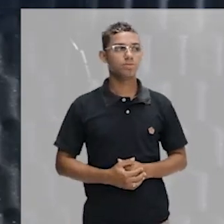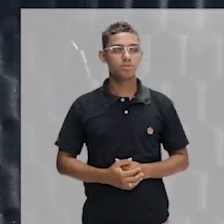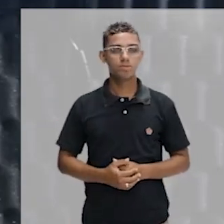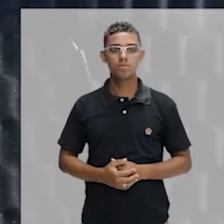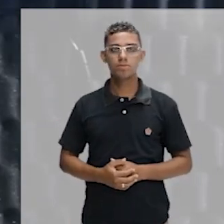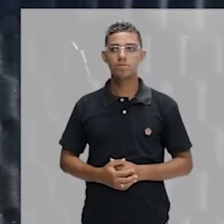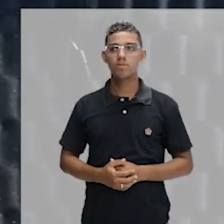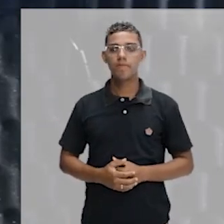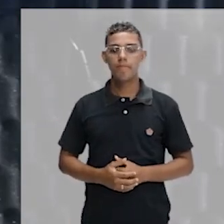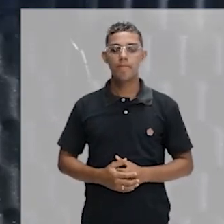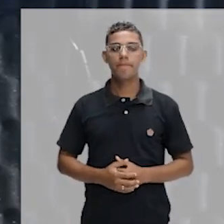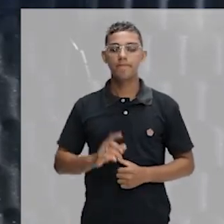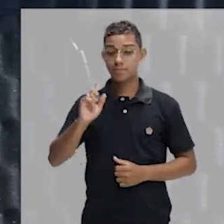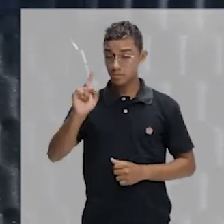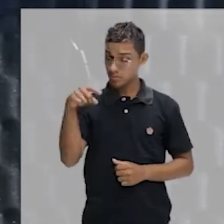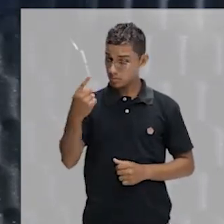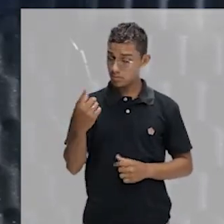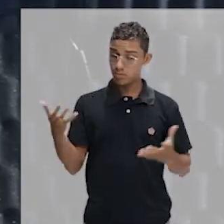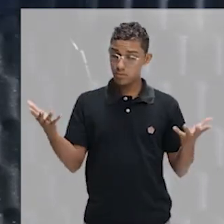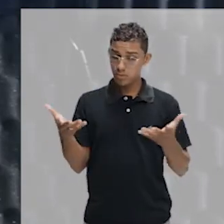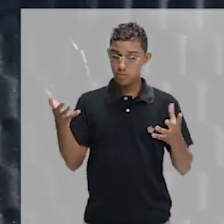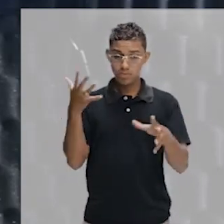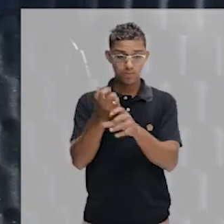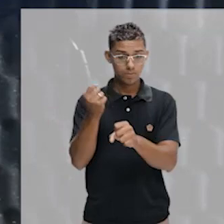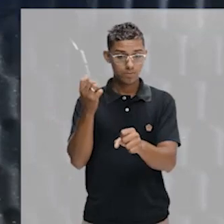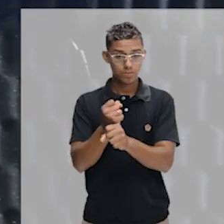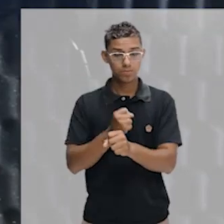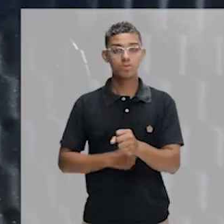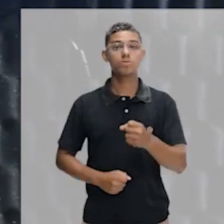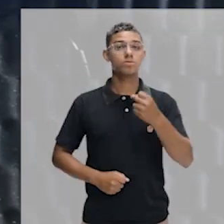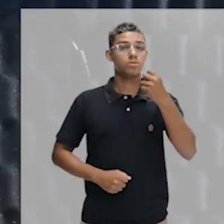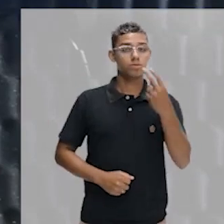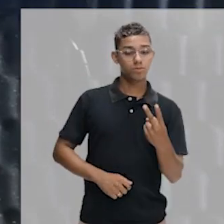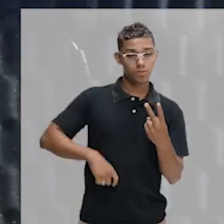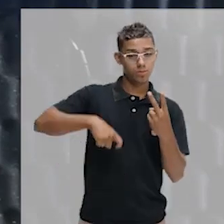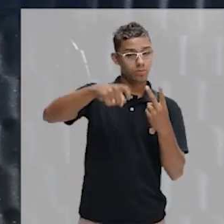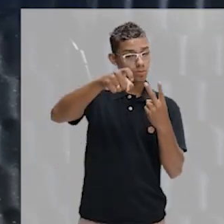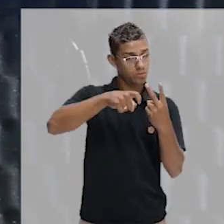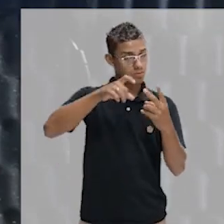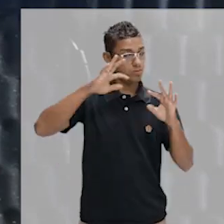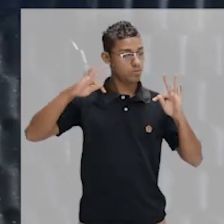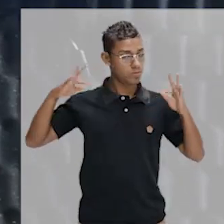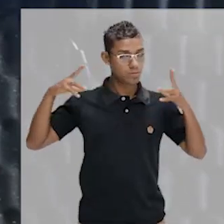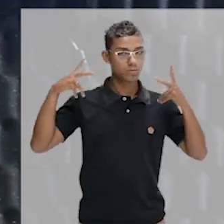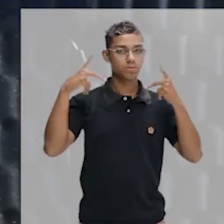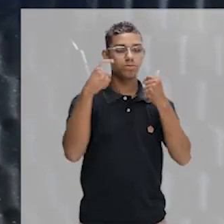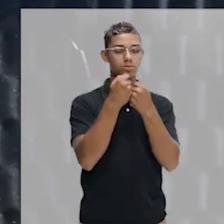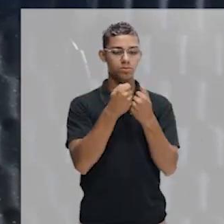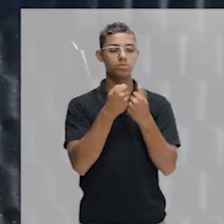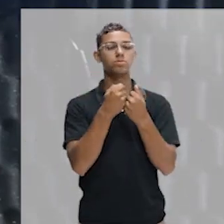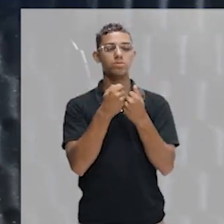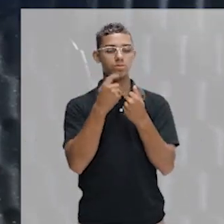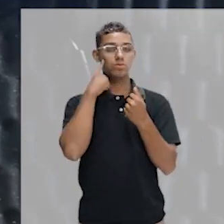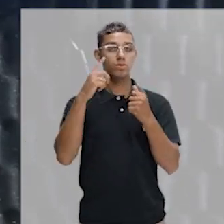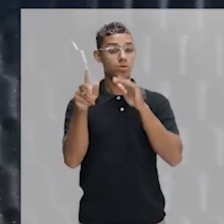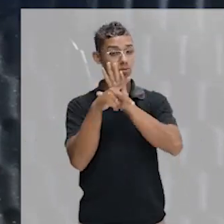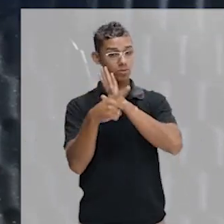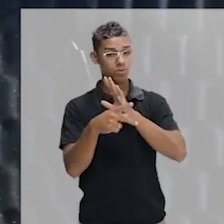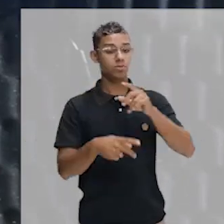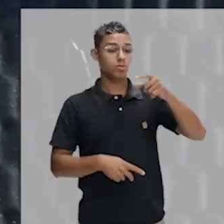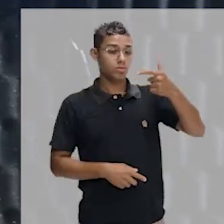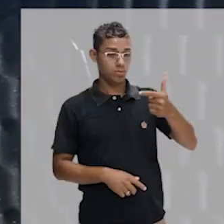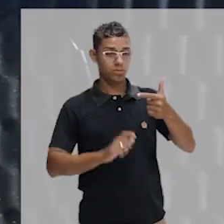depois que que a gente vai fazer eu vou calcular para todos esses valores que eu escolhi eu vou calcular apenas